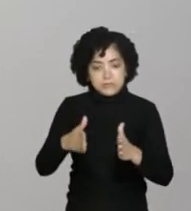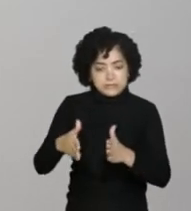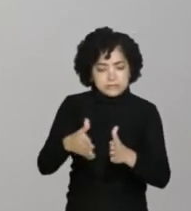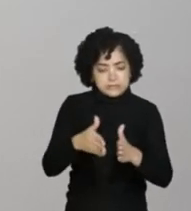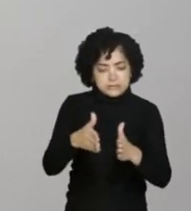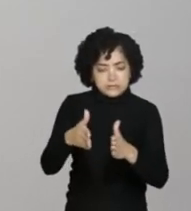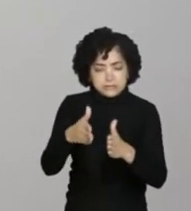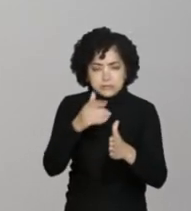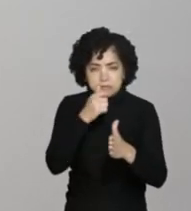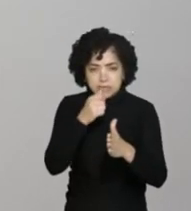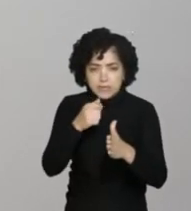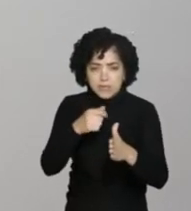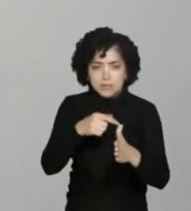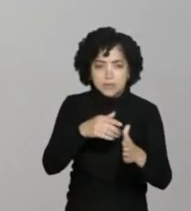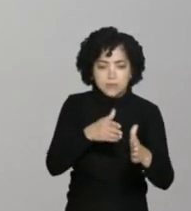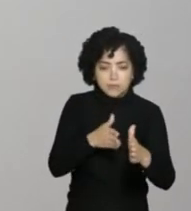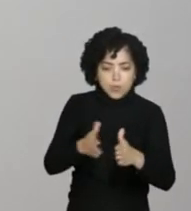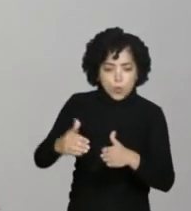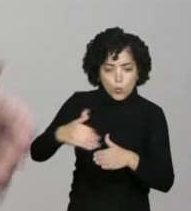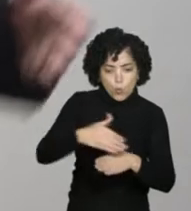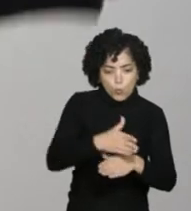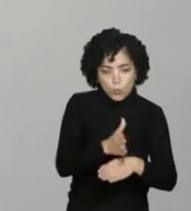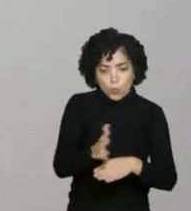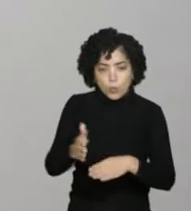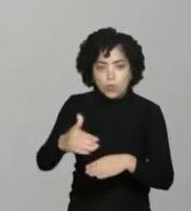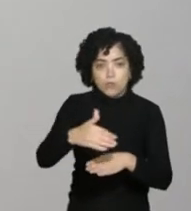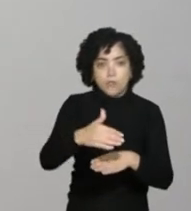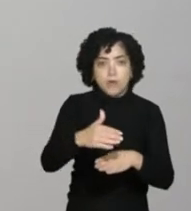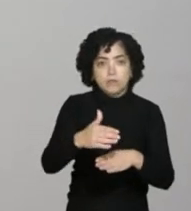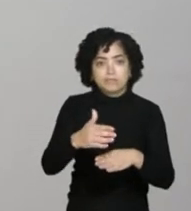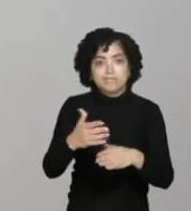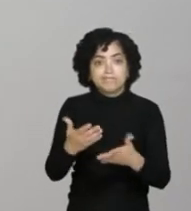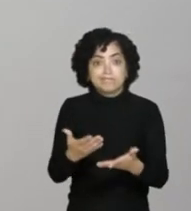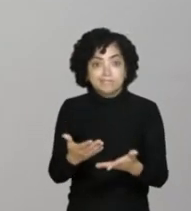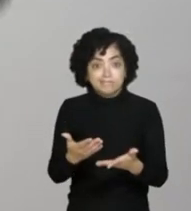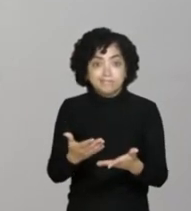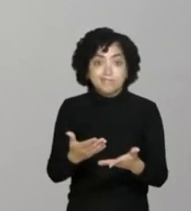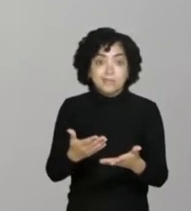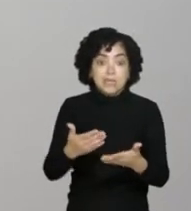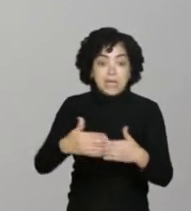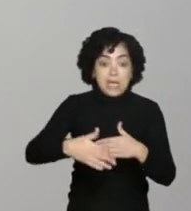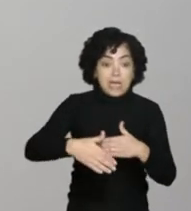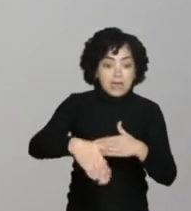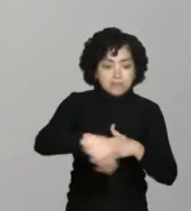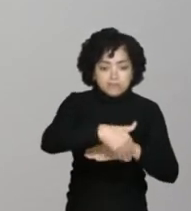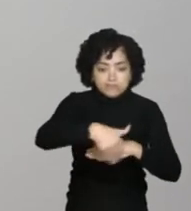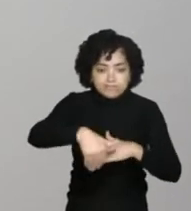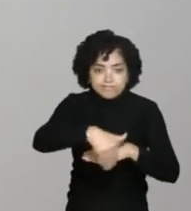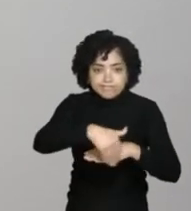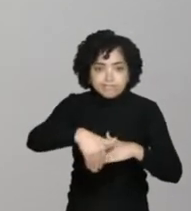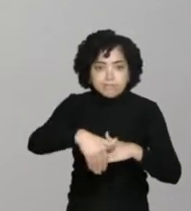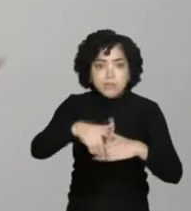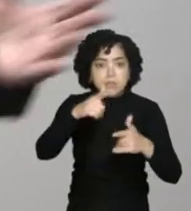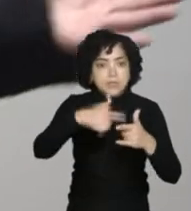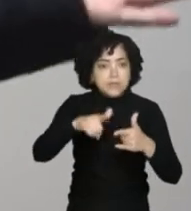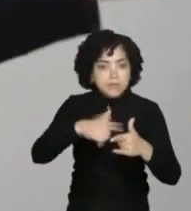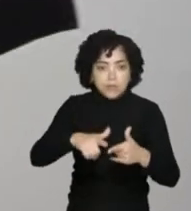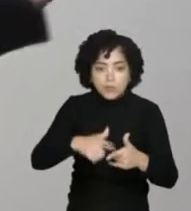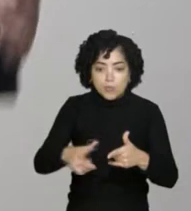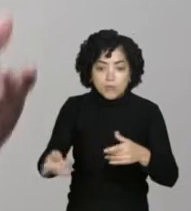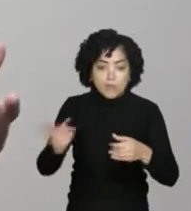curvas acentuadas, e essas caretas entram e vão embora. Daqui a pouco acabou o asfalto e não tem mais como voltar. Eles não têm mais